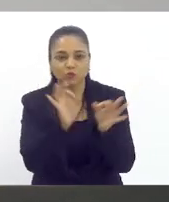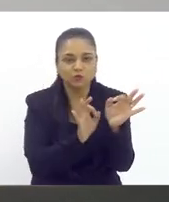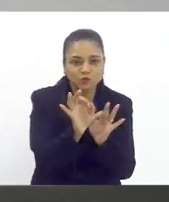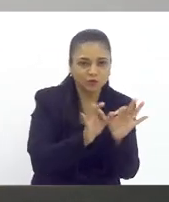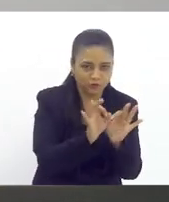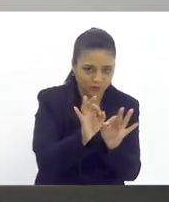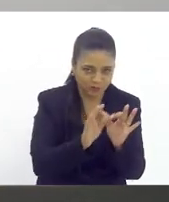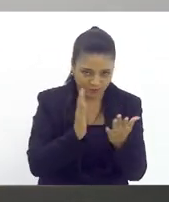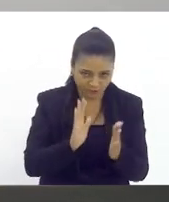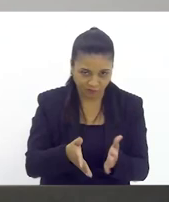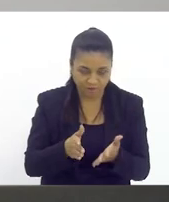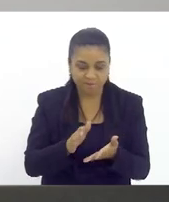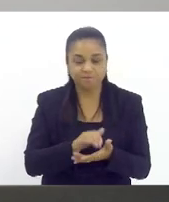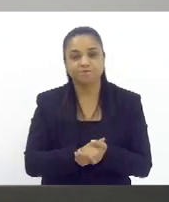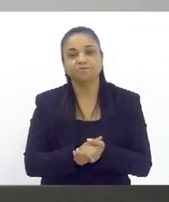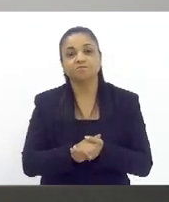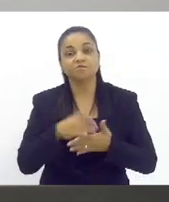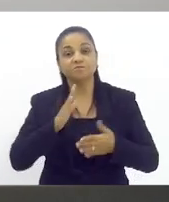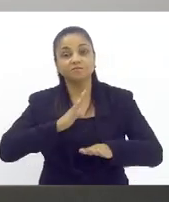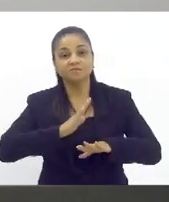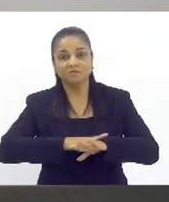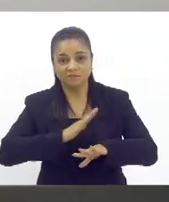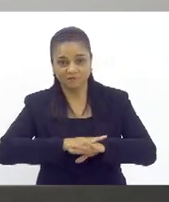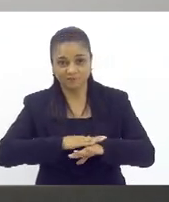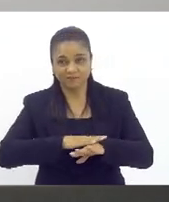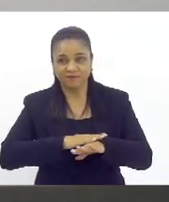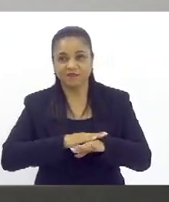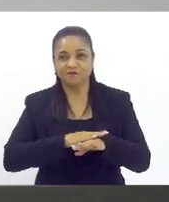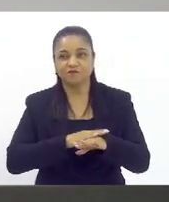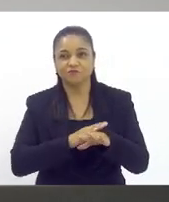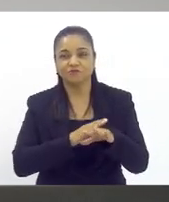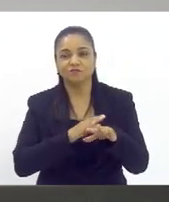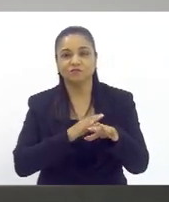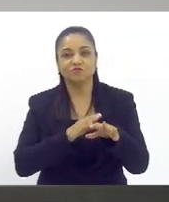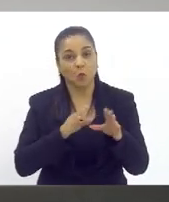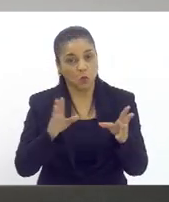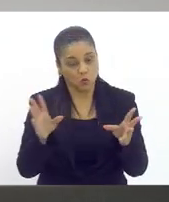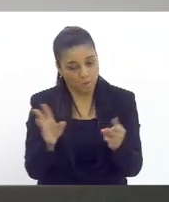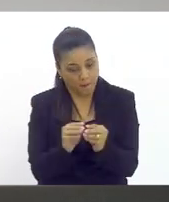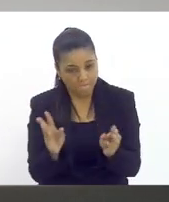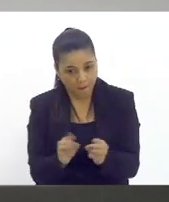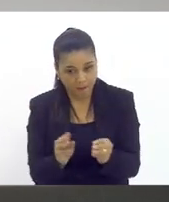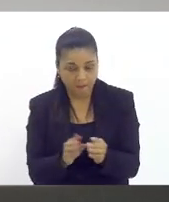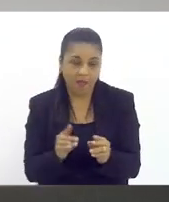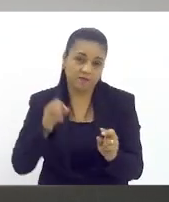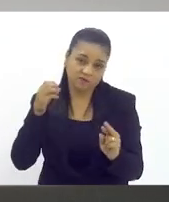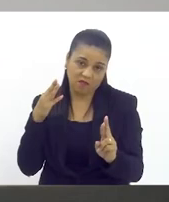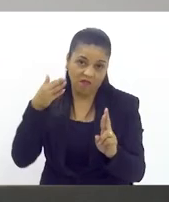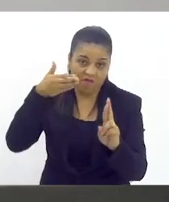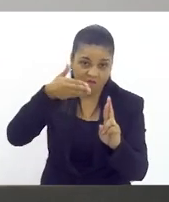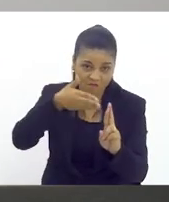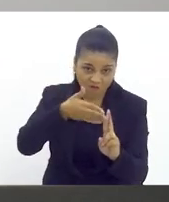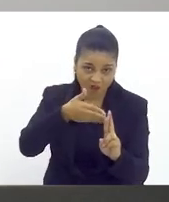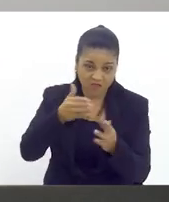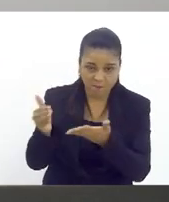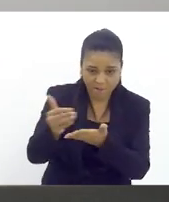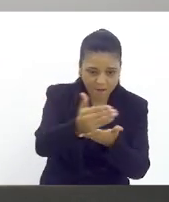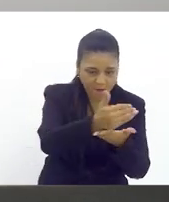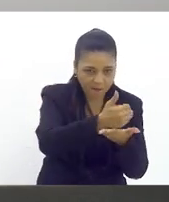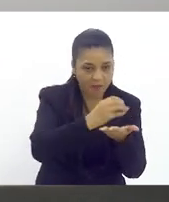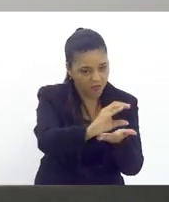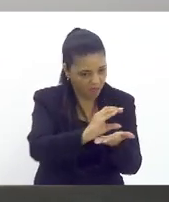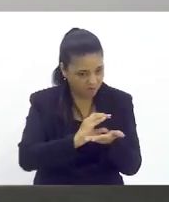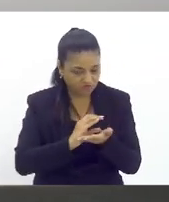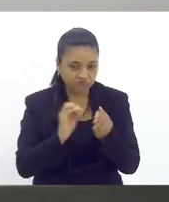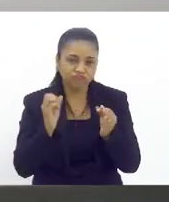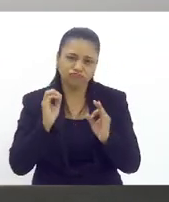ela Então nesse momento a gente tá nessa fase de conclusão do termo de referência mas já temos recursos assegurados